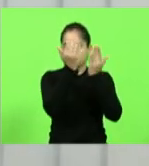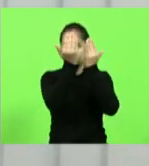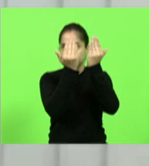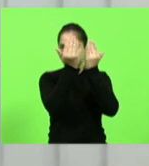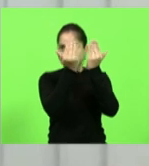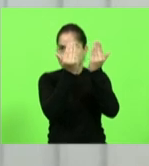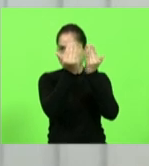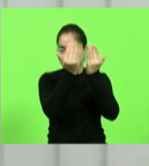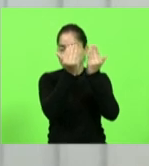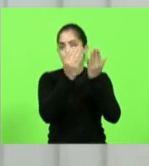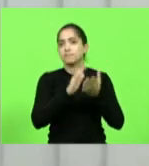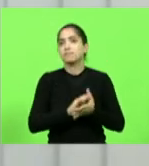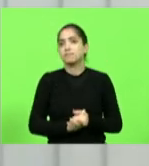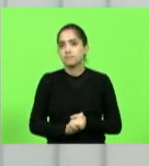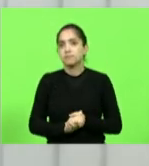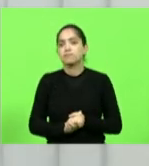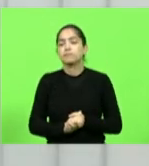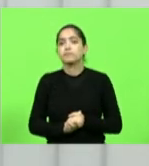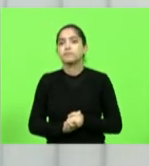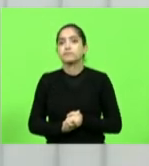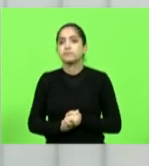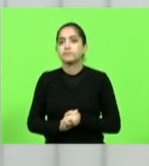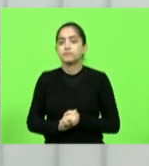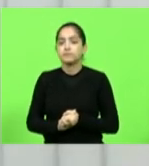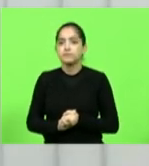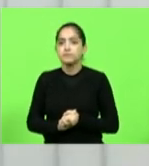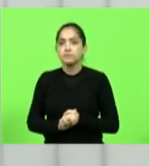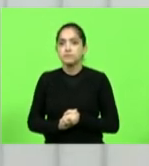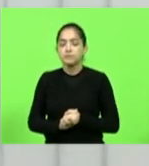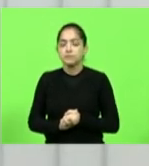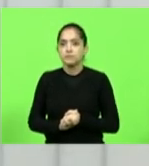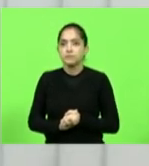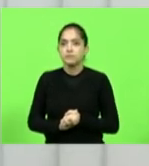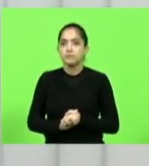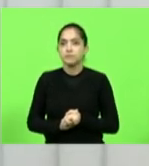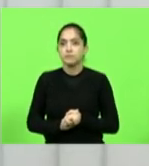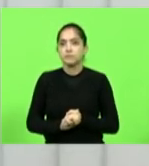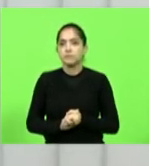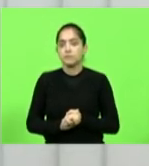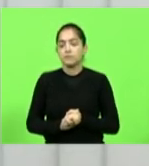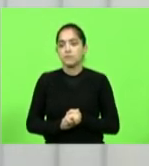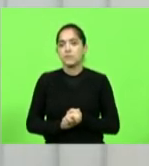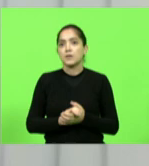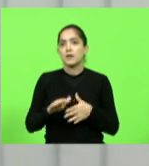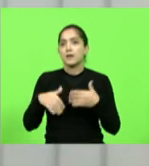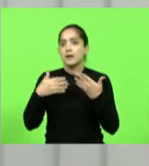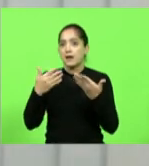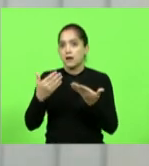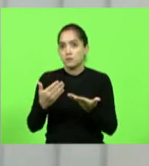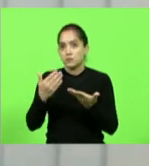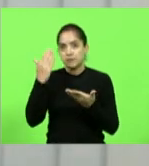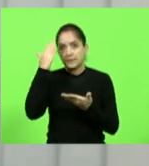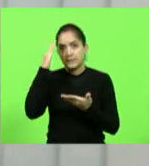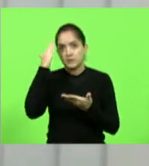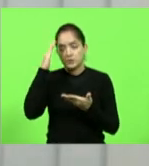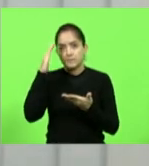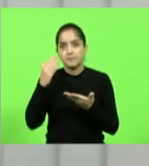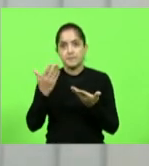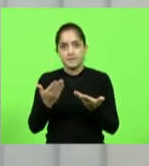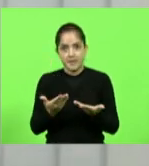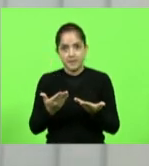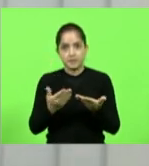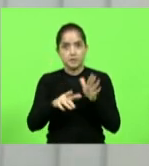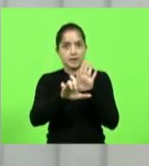serviço social na rede pública estadual de ensino, há um entendimento de que essa